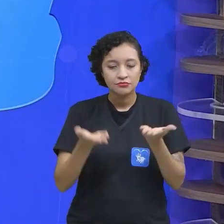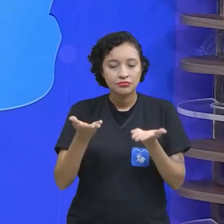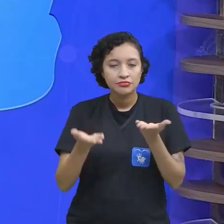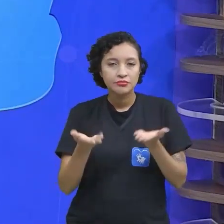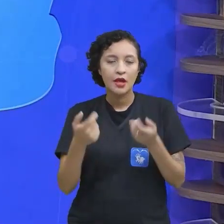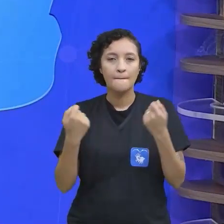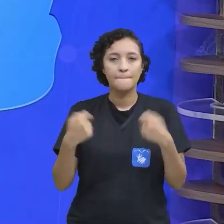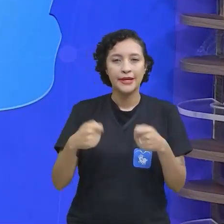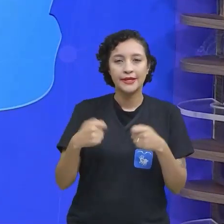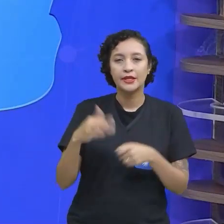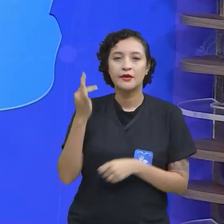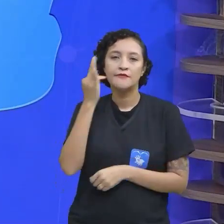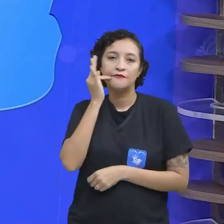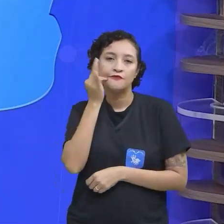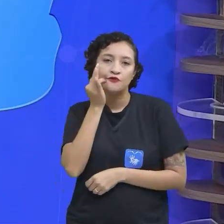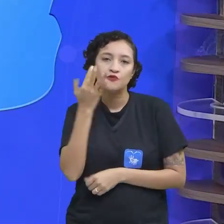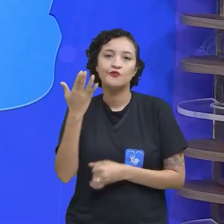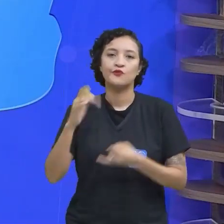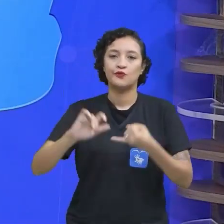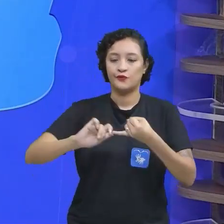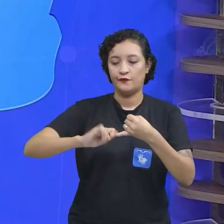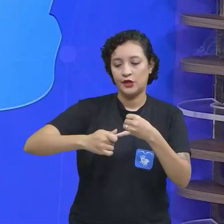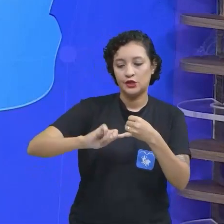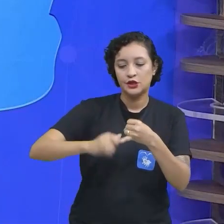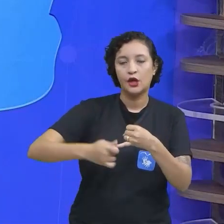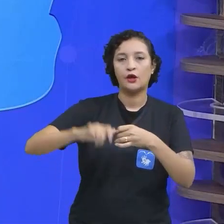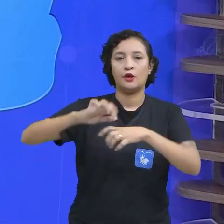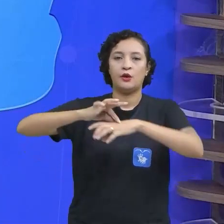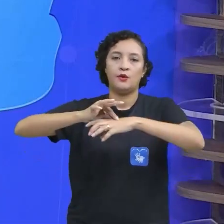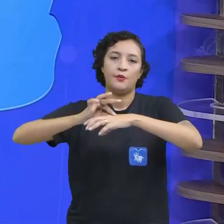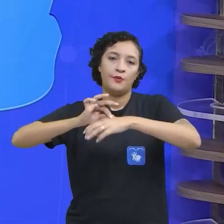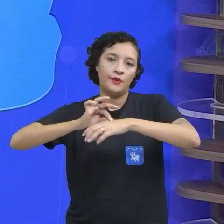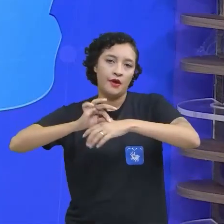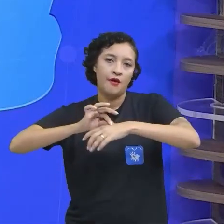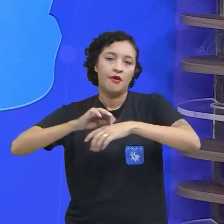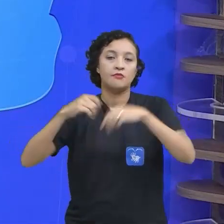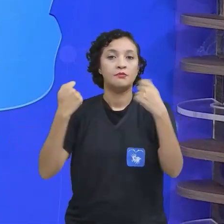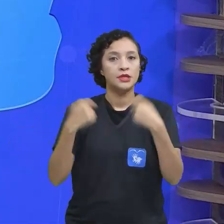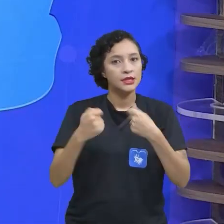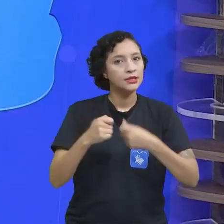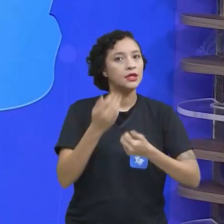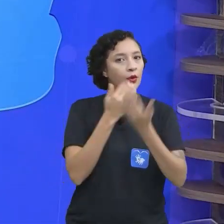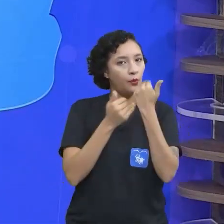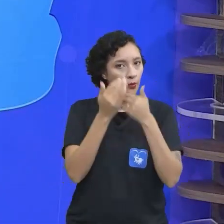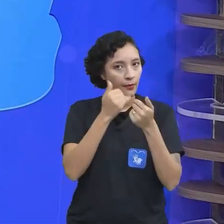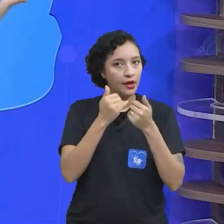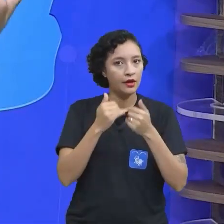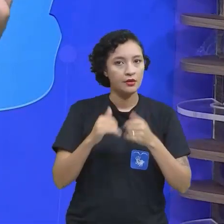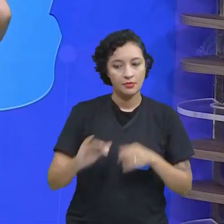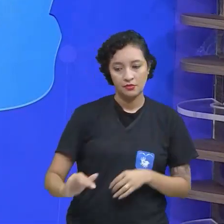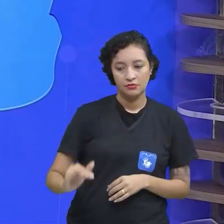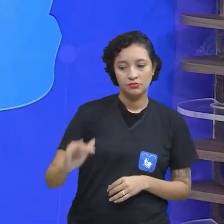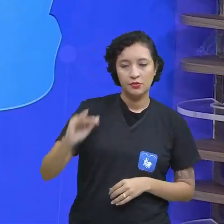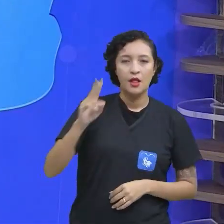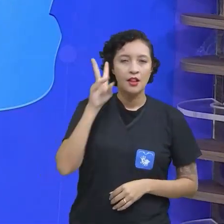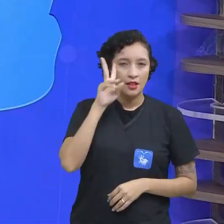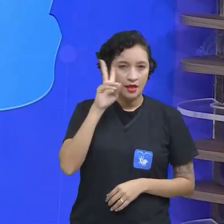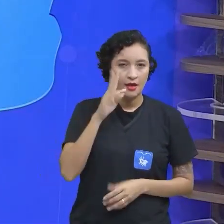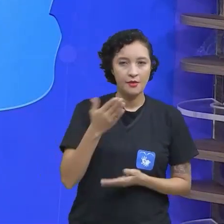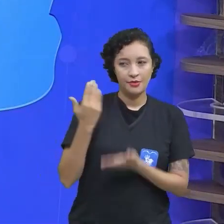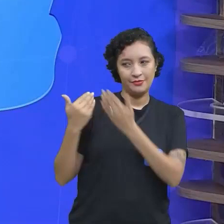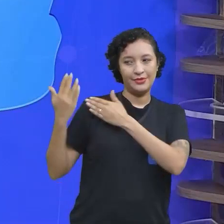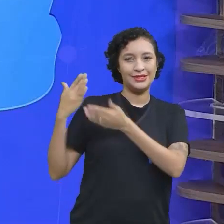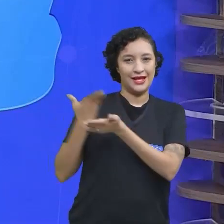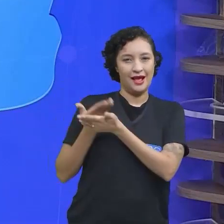precisa comer feijão, carne, senão você não se desenvolve bem. Lembra nas outras aulas que nós falamos sobre